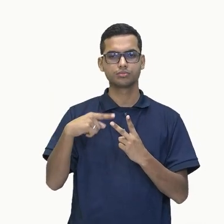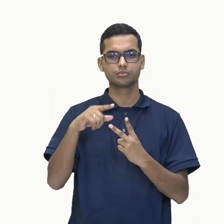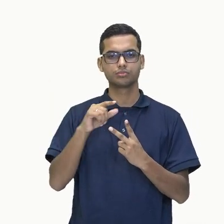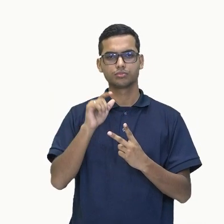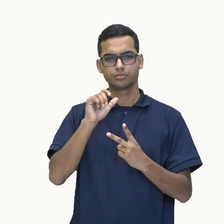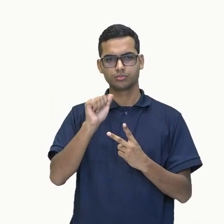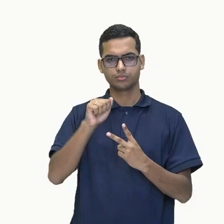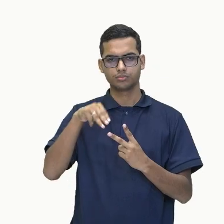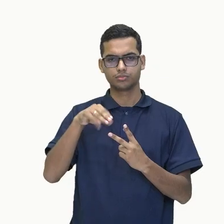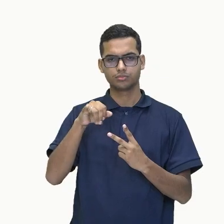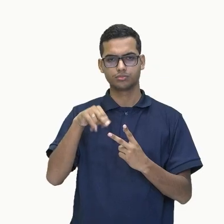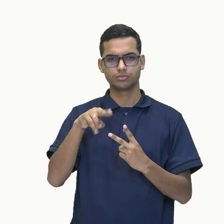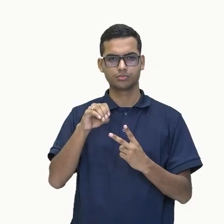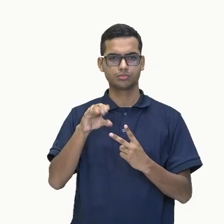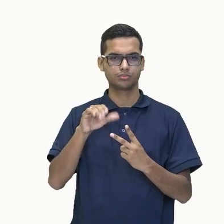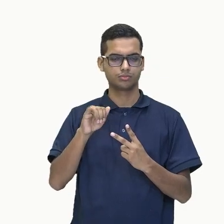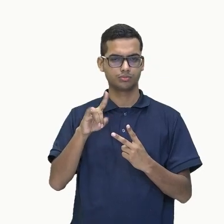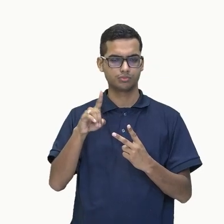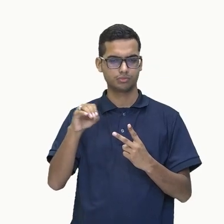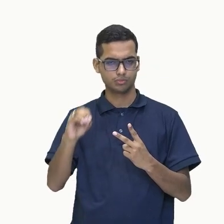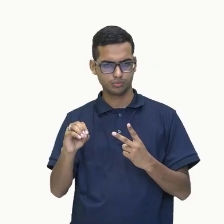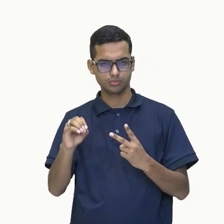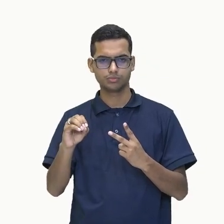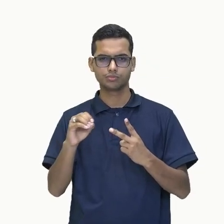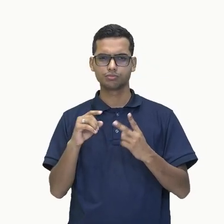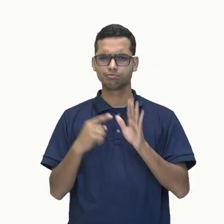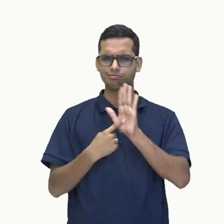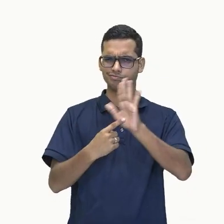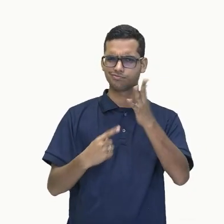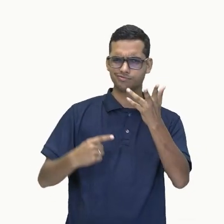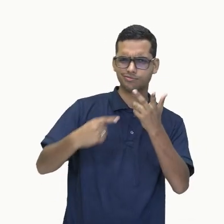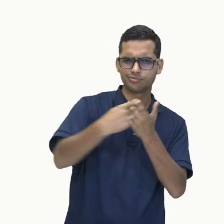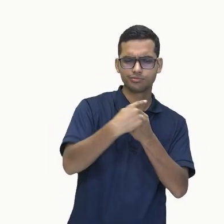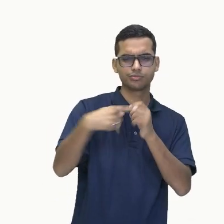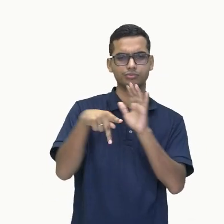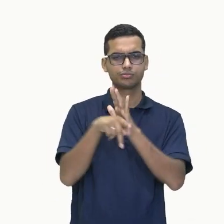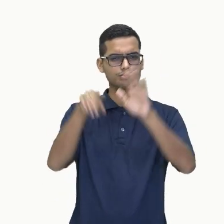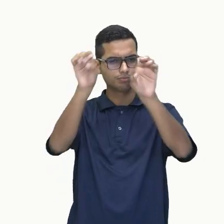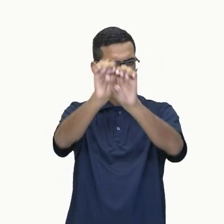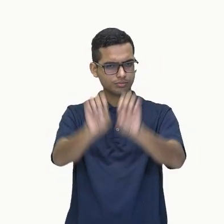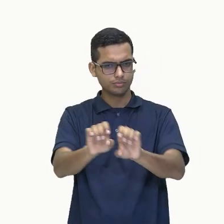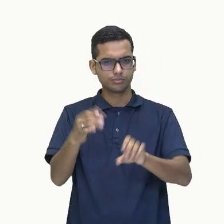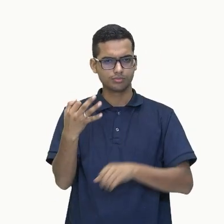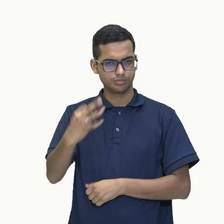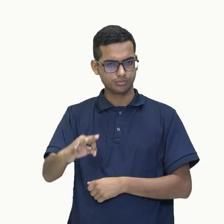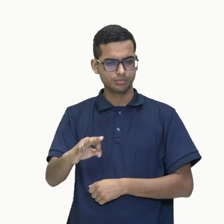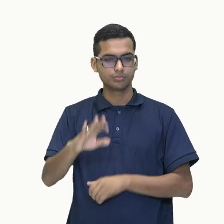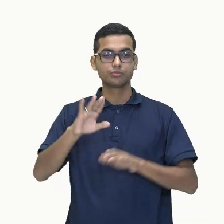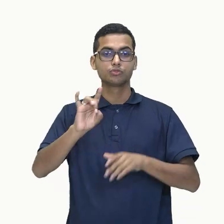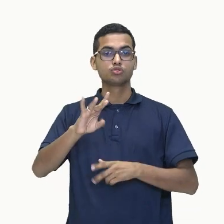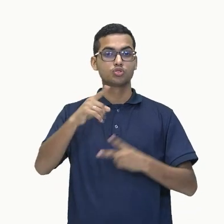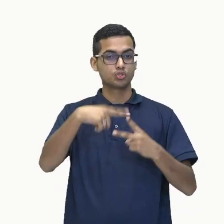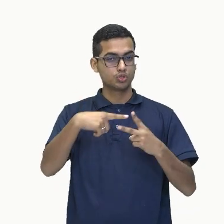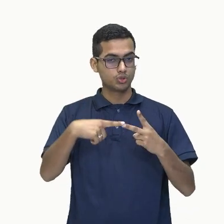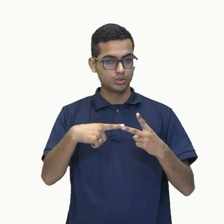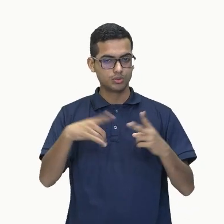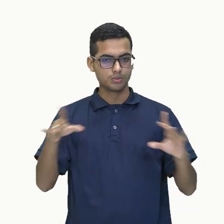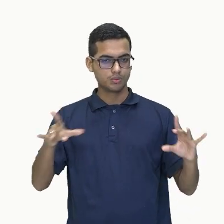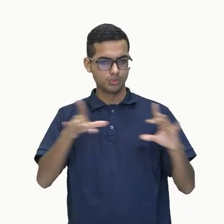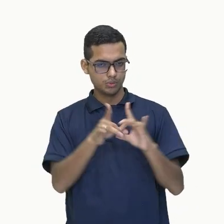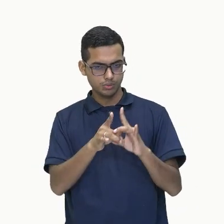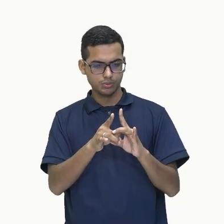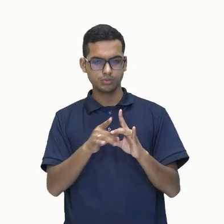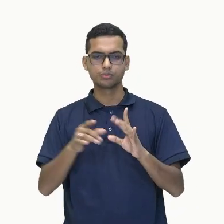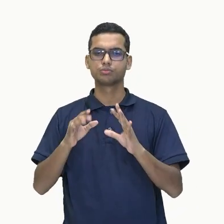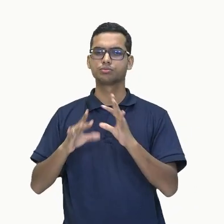vários aminoácidos. Exatamente. Aqui eu estou mostrando apenas dois aminoácidos, mas essa ligação